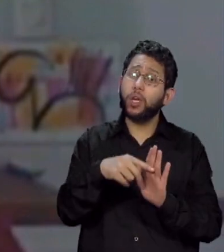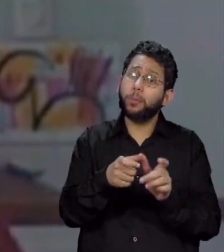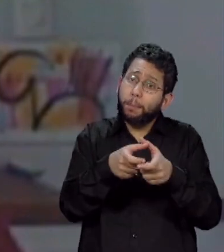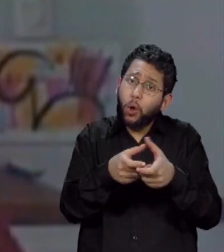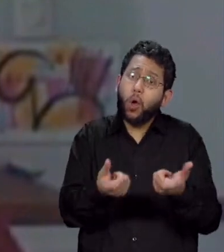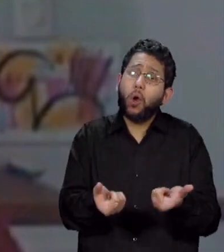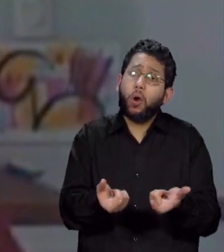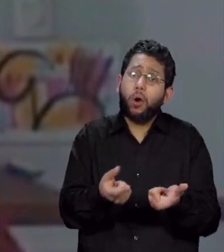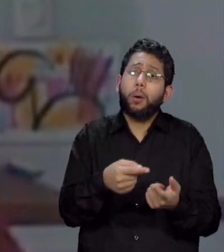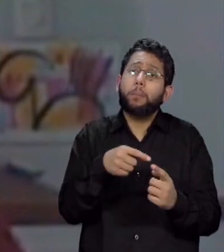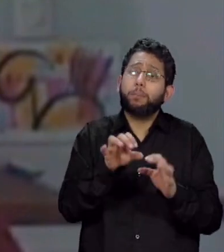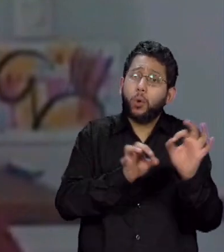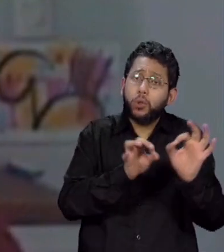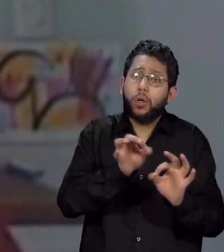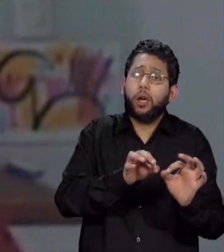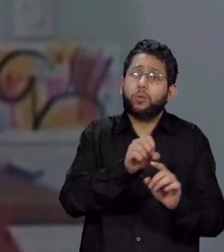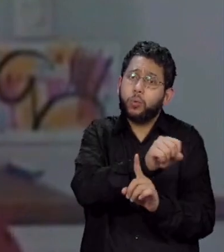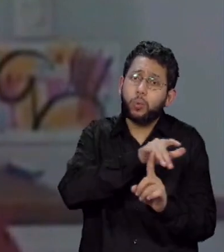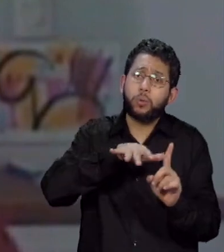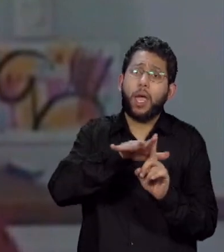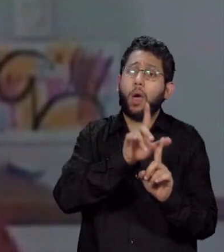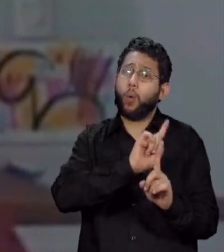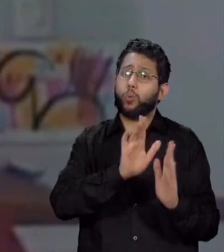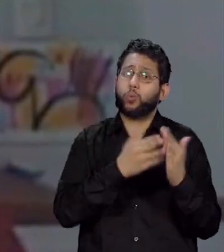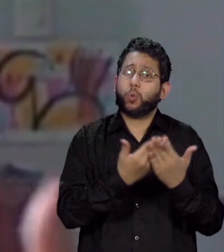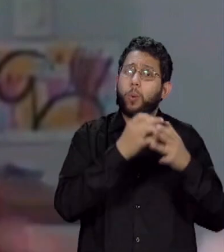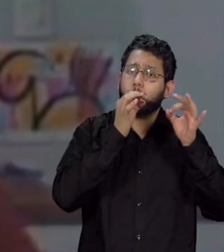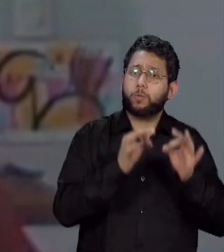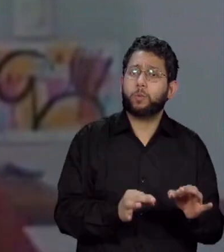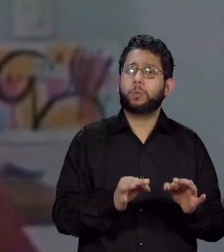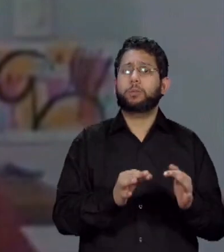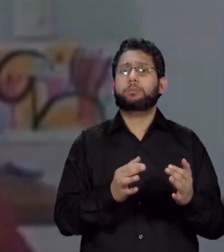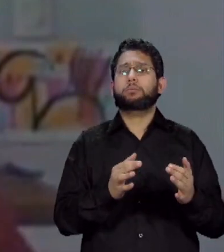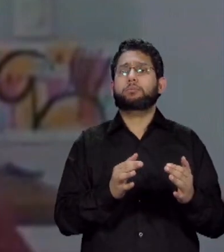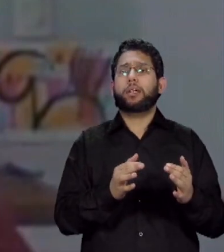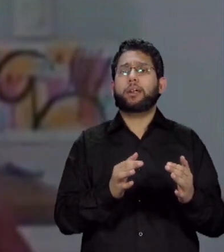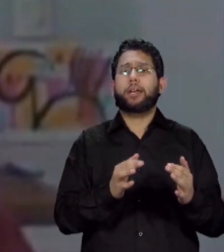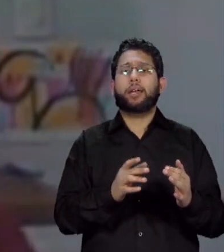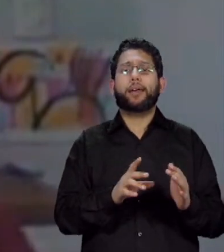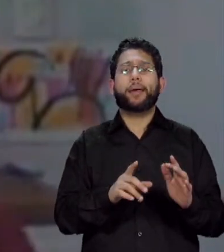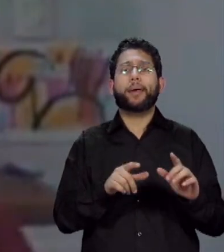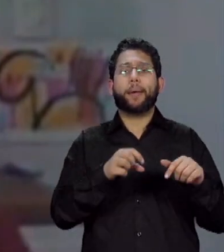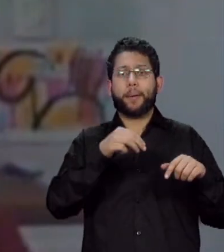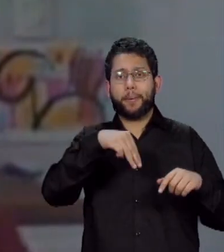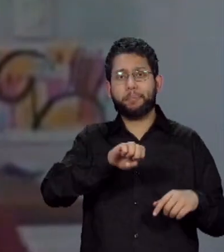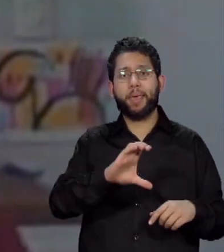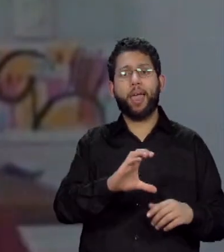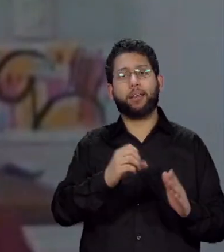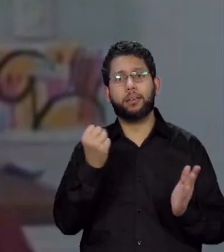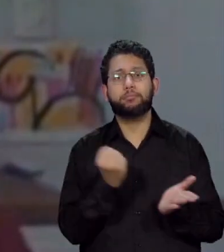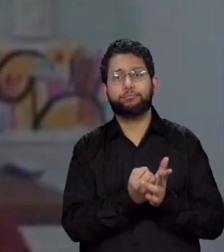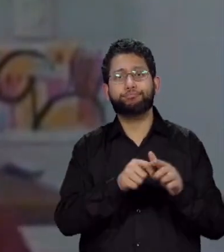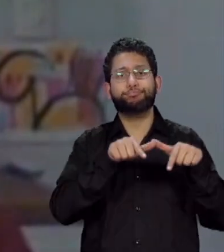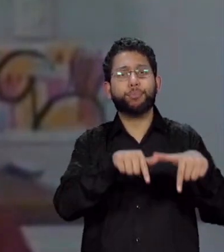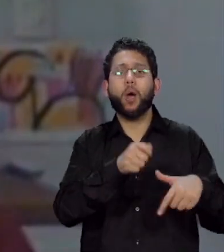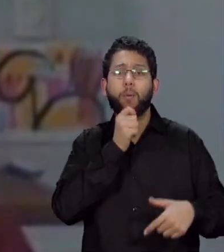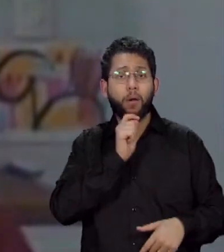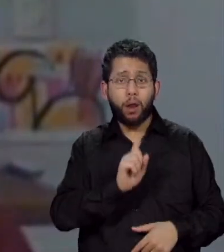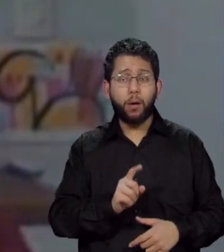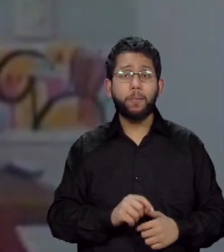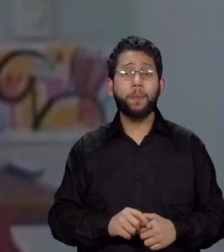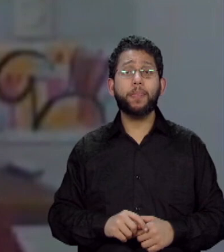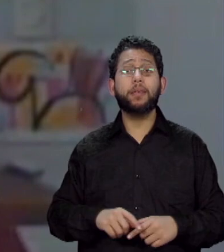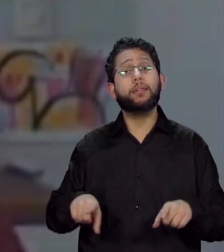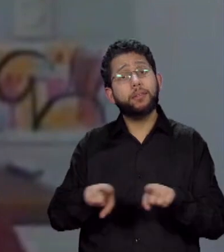né, projetos sociais, não são escolas formais reconhecidas pelo Ministério da Educação,